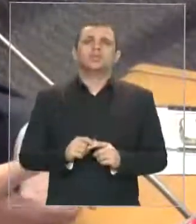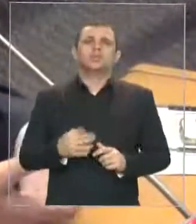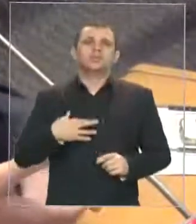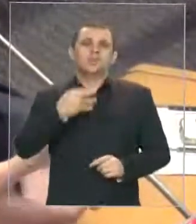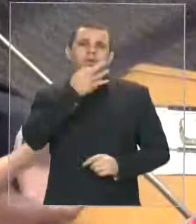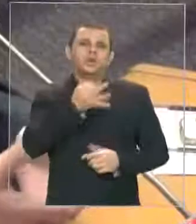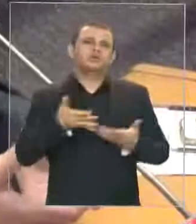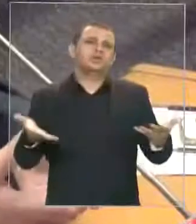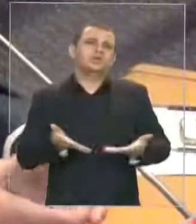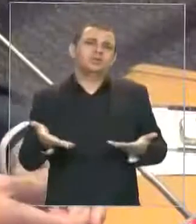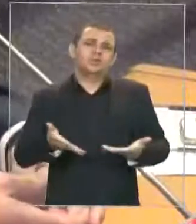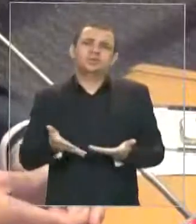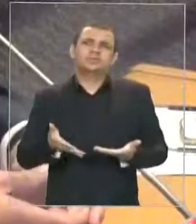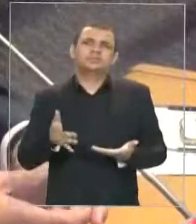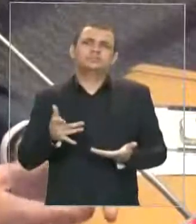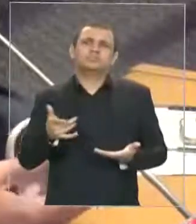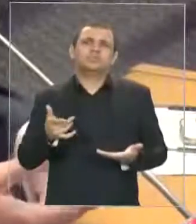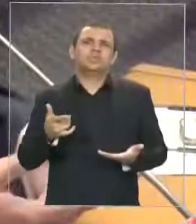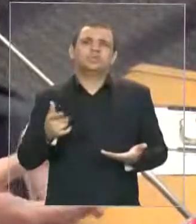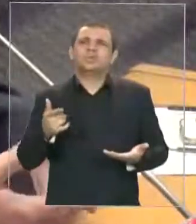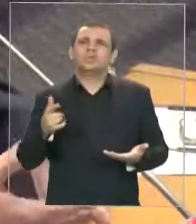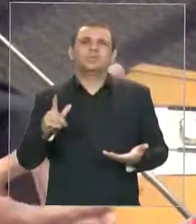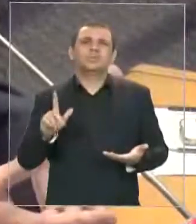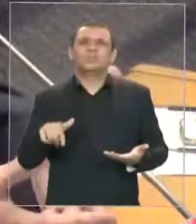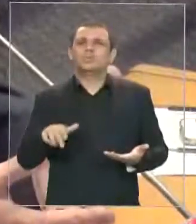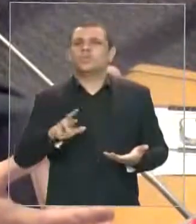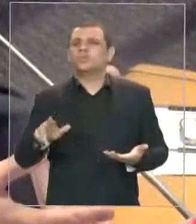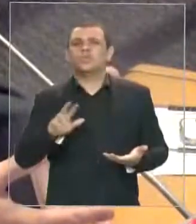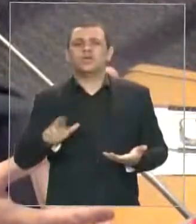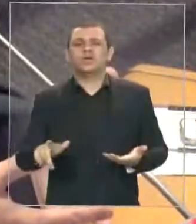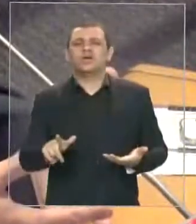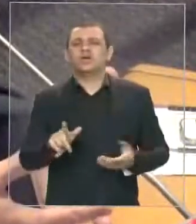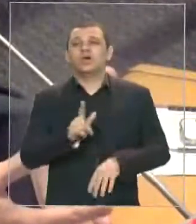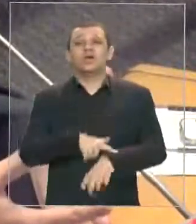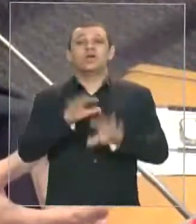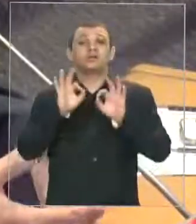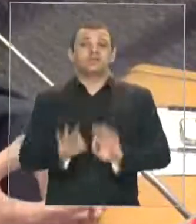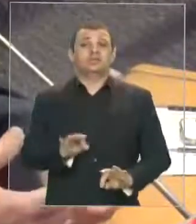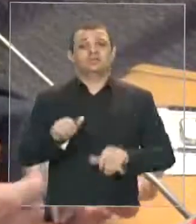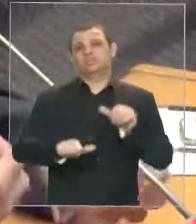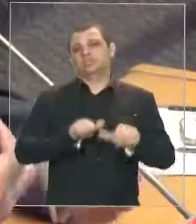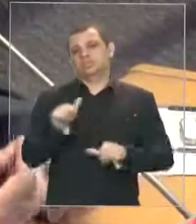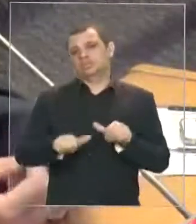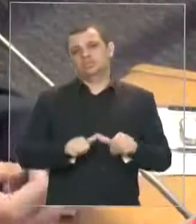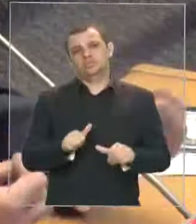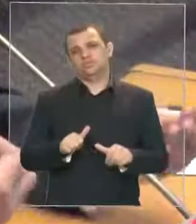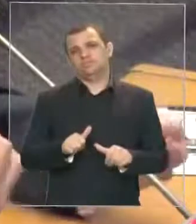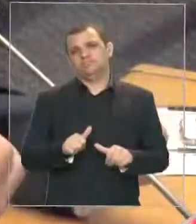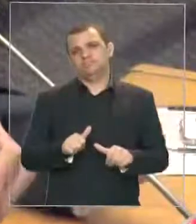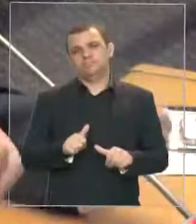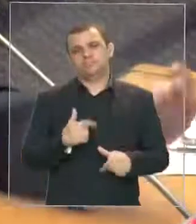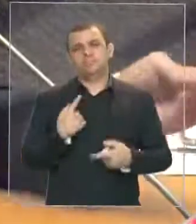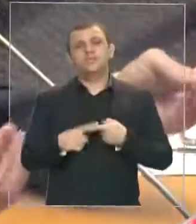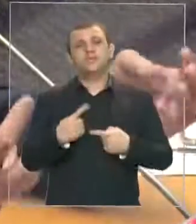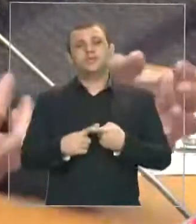é um momento, digamos, apropriado para essas mudanças. Até porque estão acontecendo em meio a uma